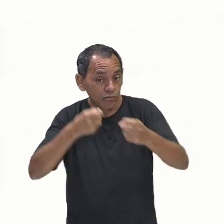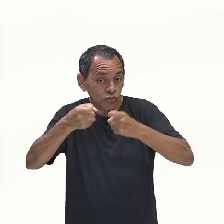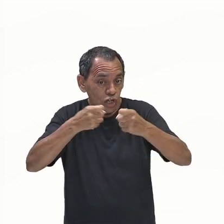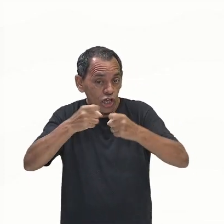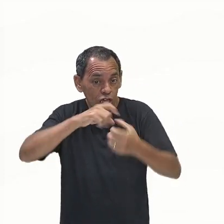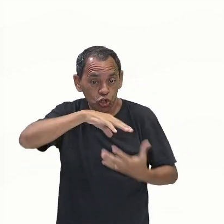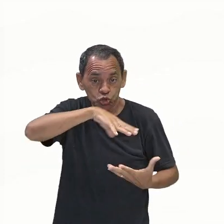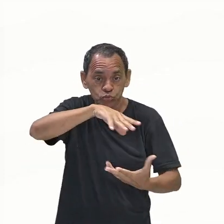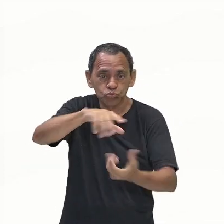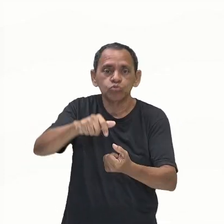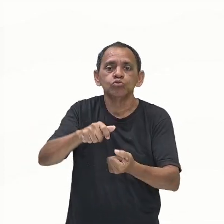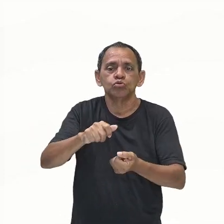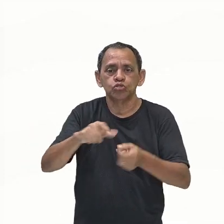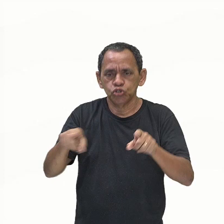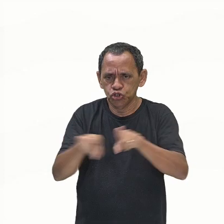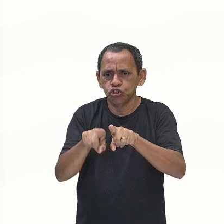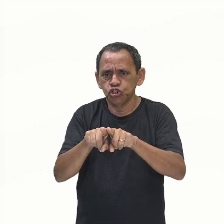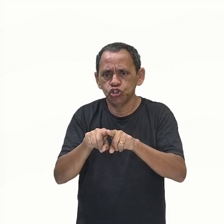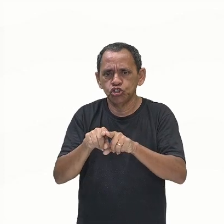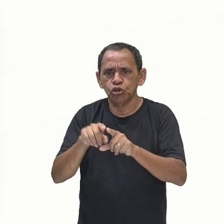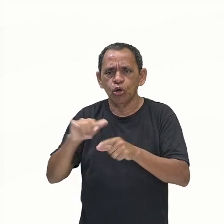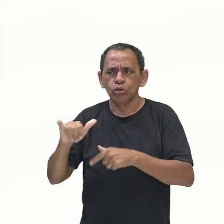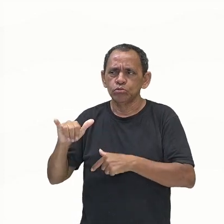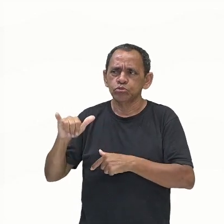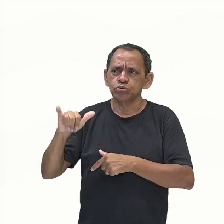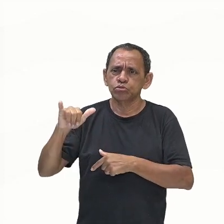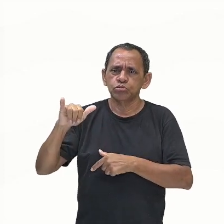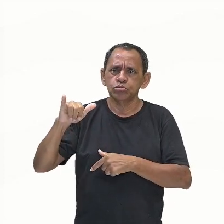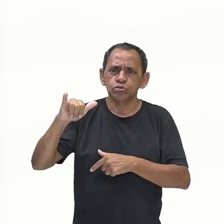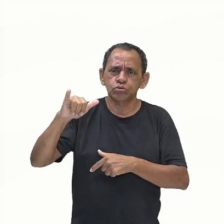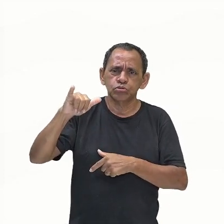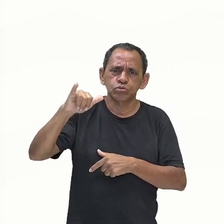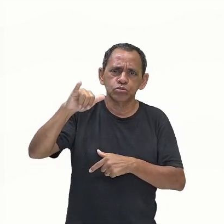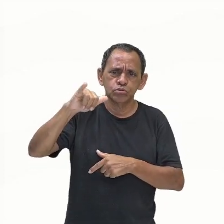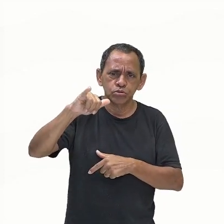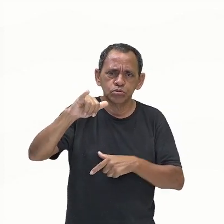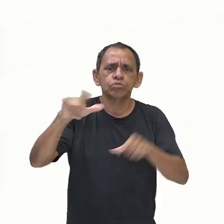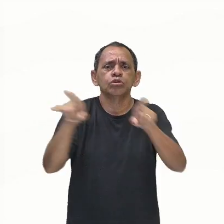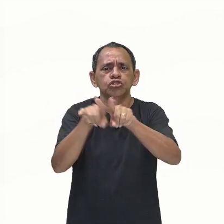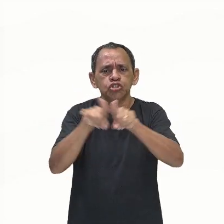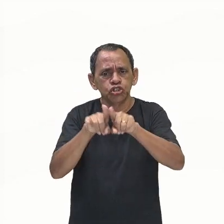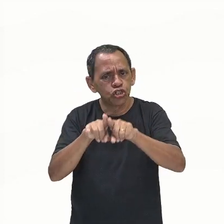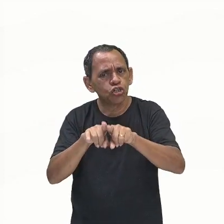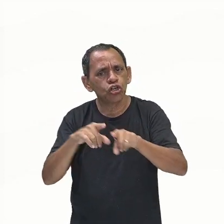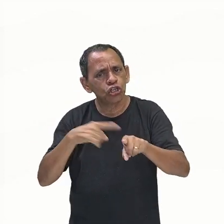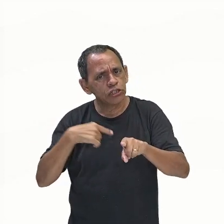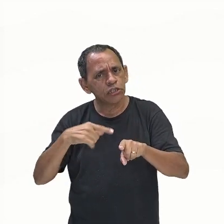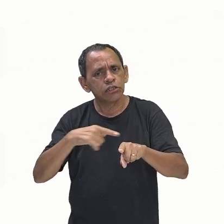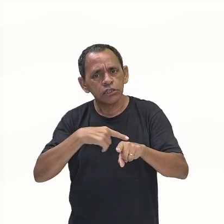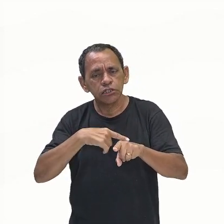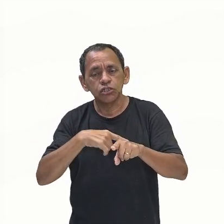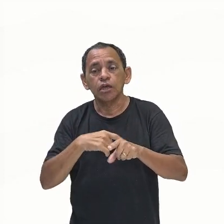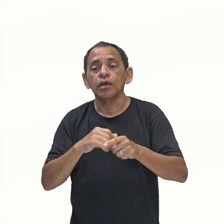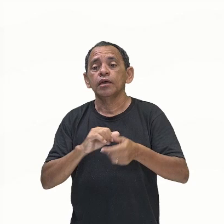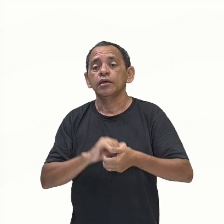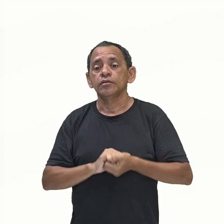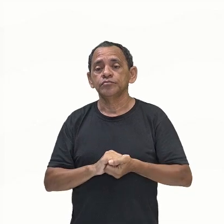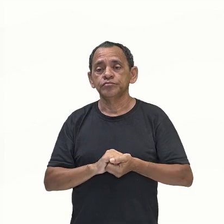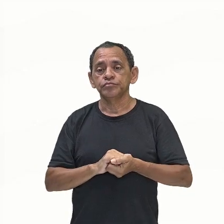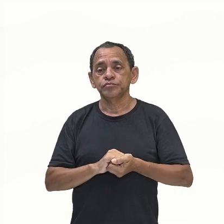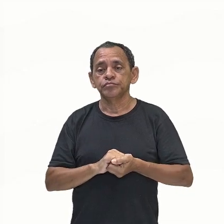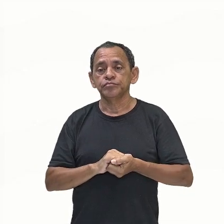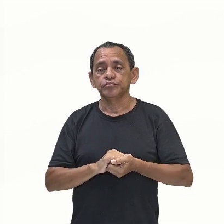tá? Então, os aviões, eles tinham suportes laterais. O copiloto, ou ali um